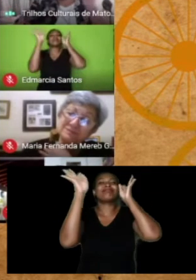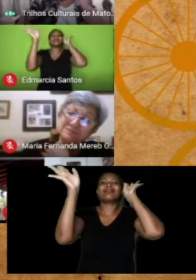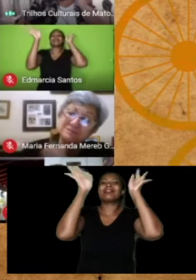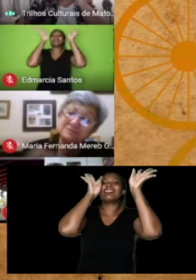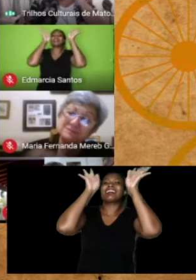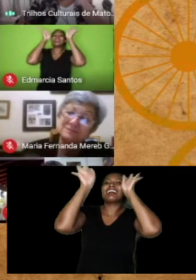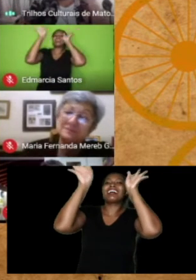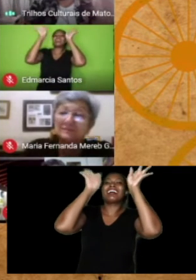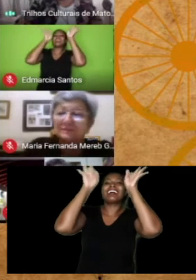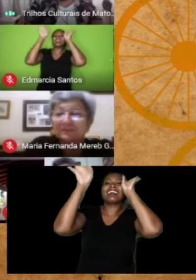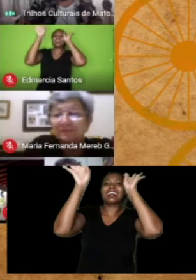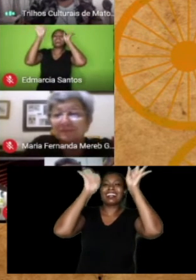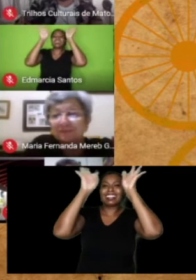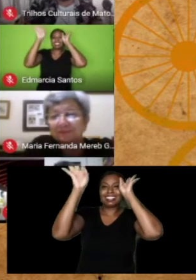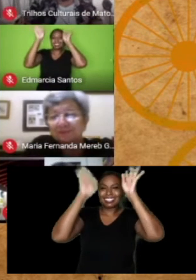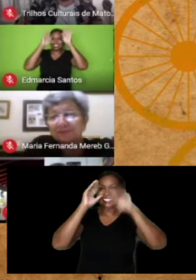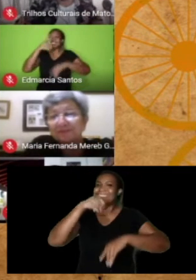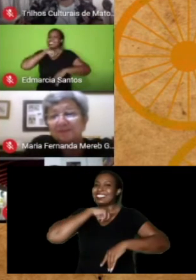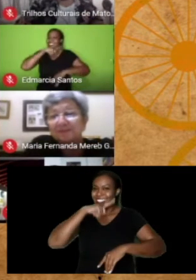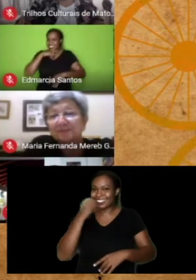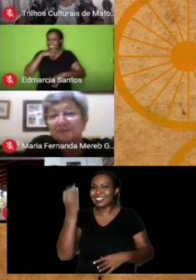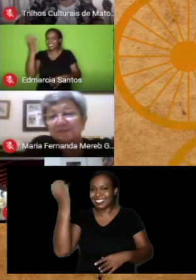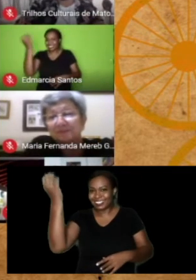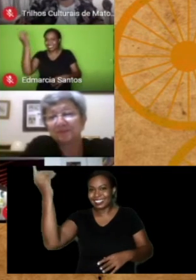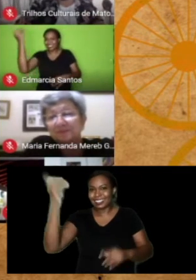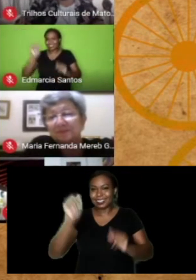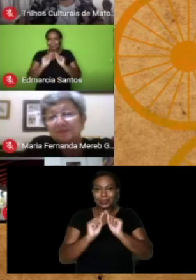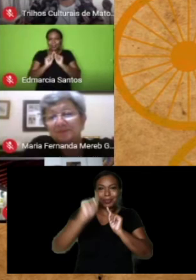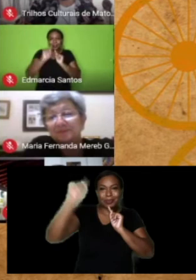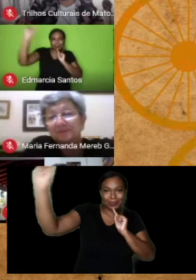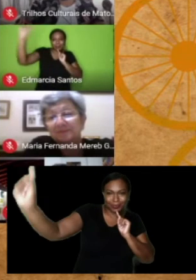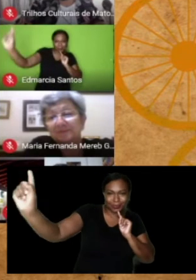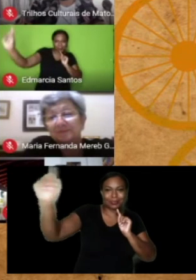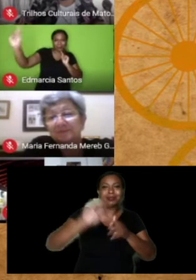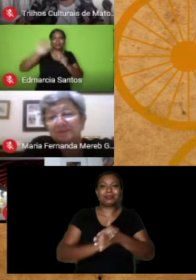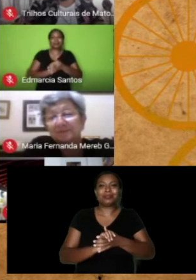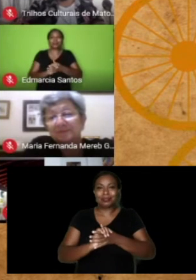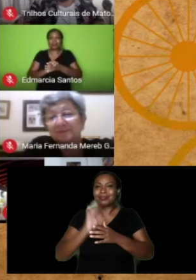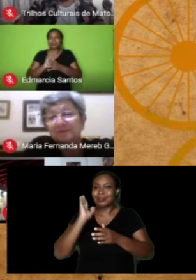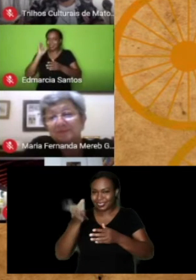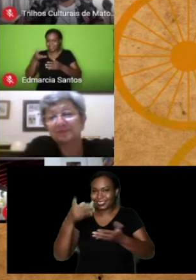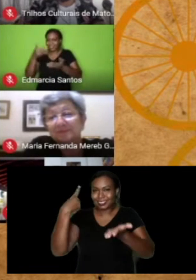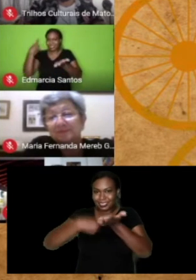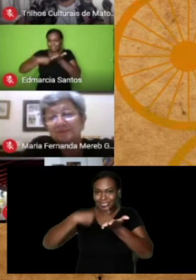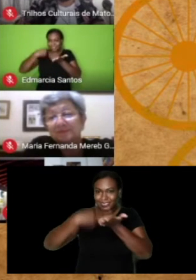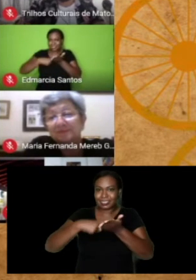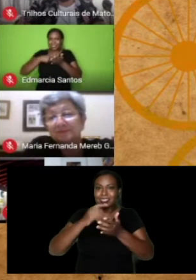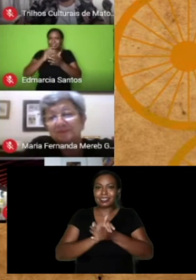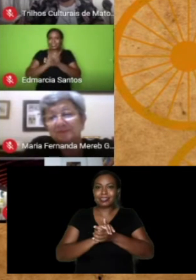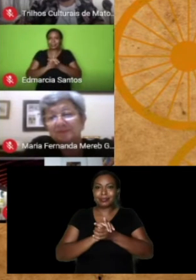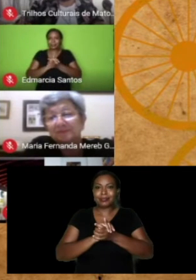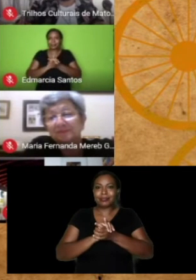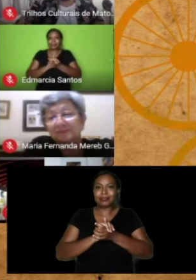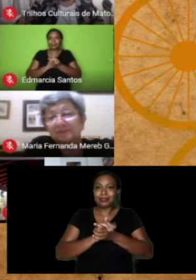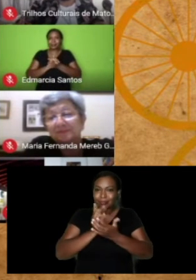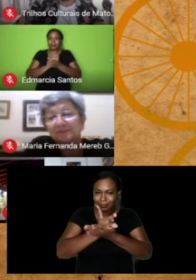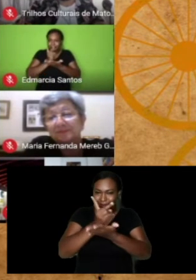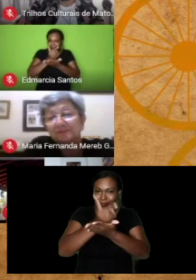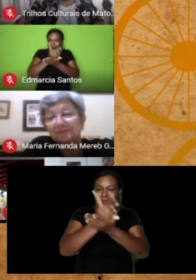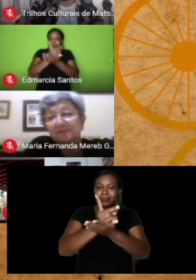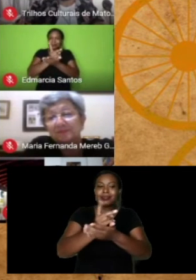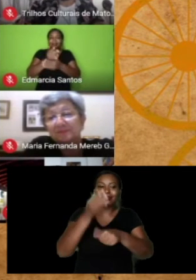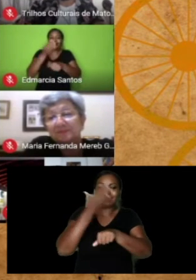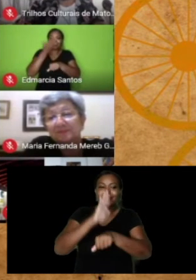Inclusive, você já tem uma viagem um pouco longa programada para continuar o que você está fazendo,